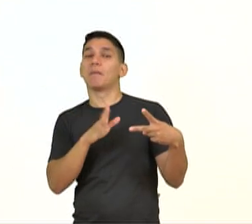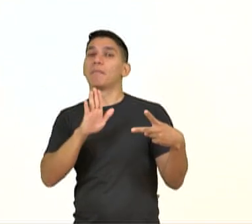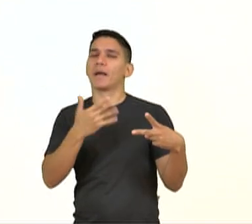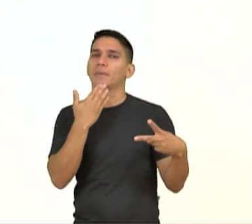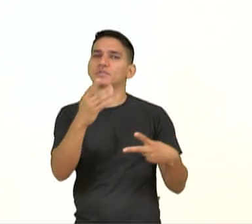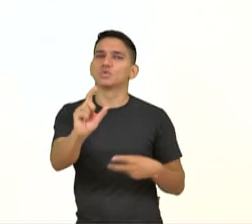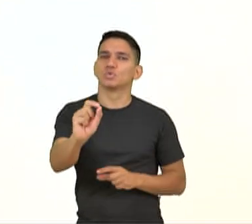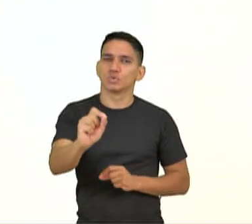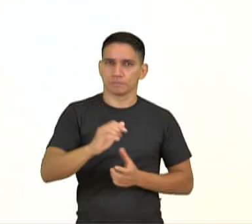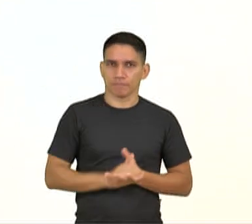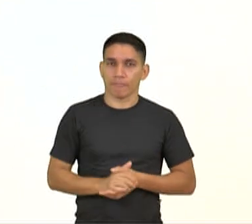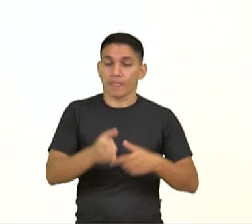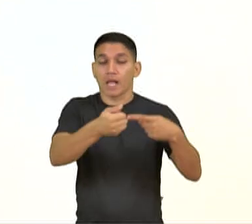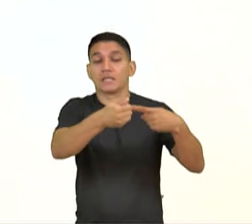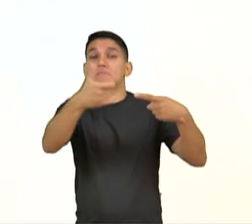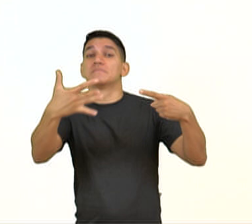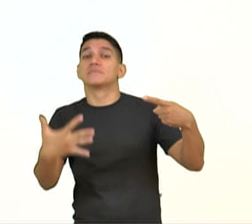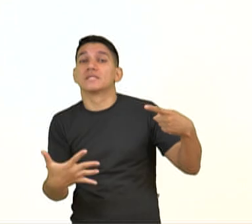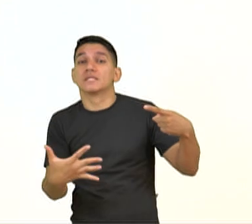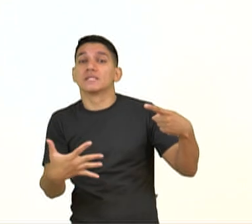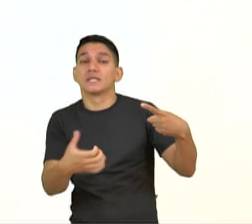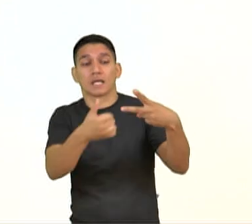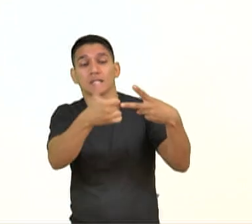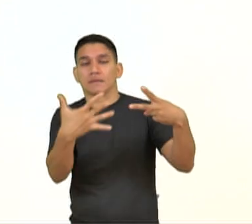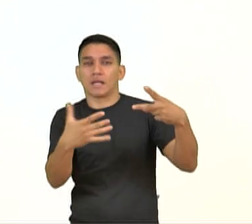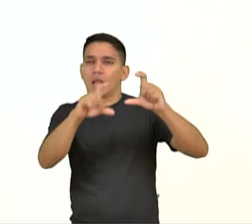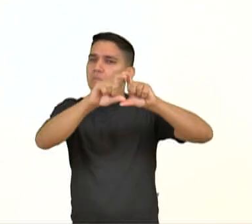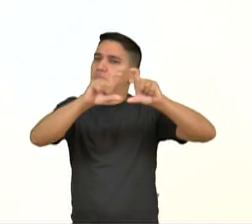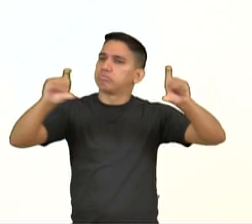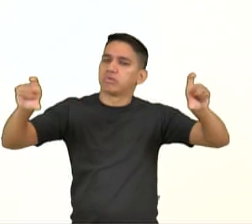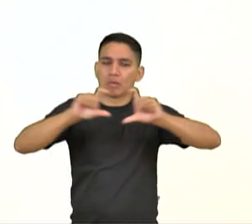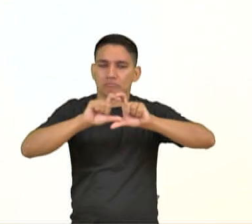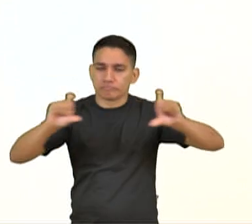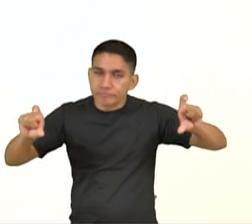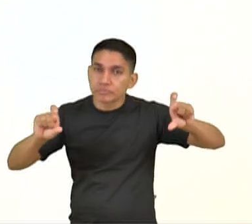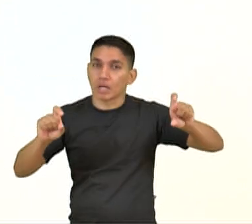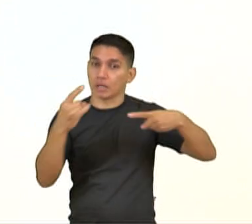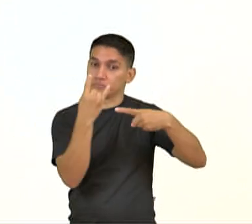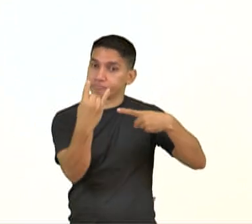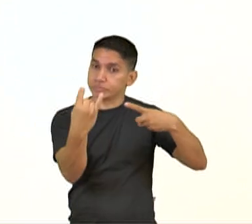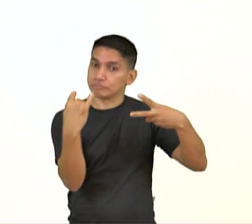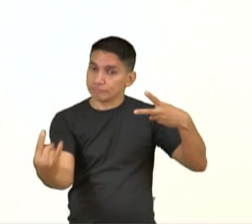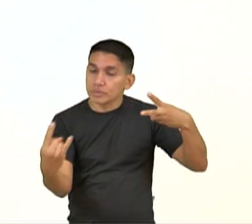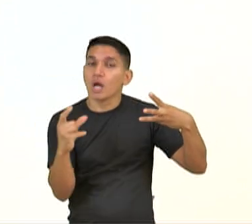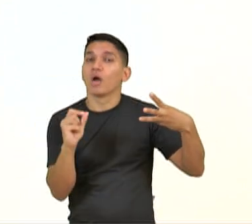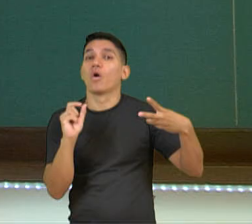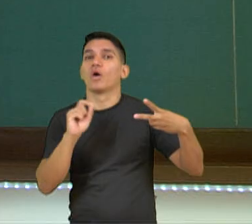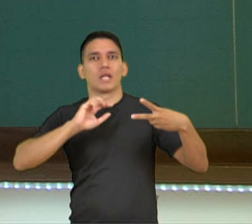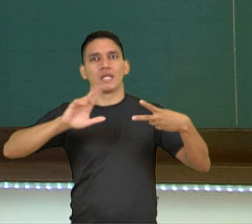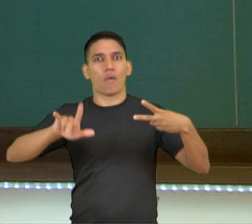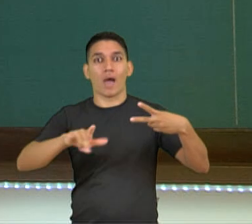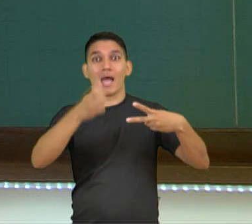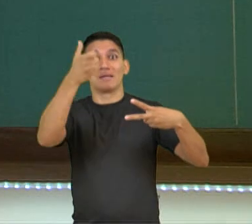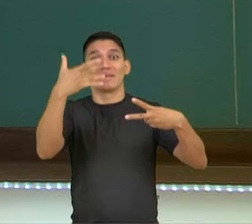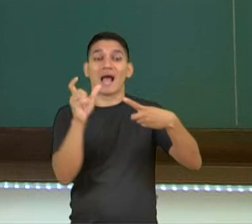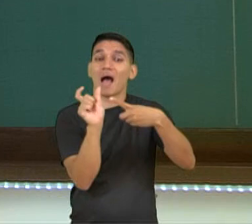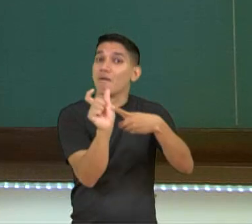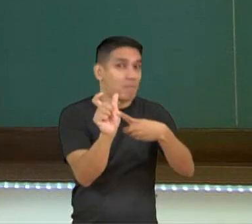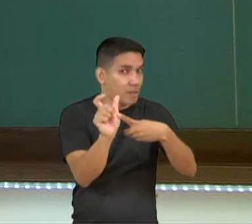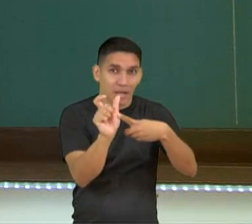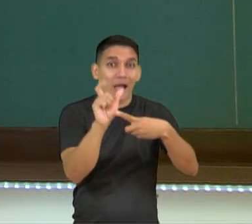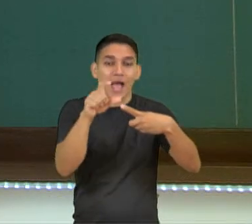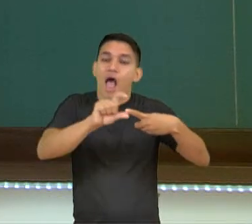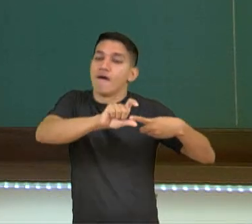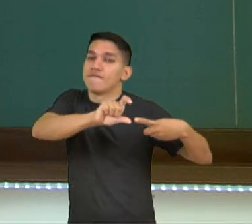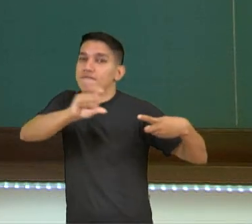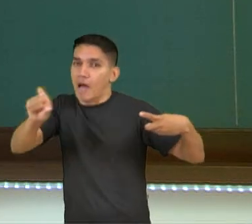pedindo aqui? Explique as frases destacadas acima. Então, você não vai explicar a palavra, mas sim